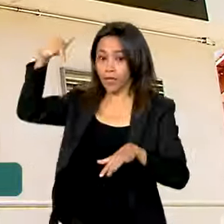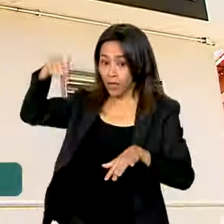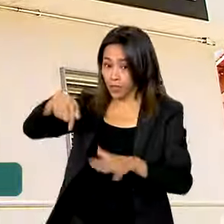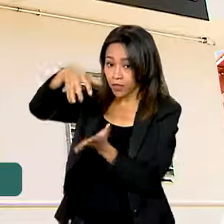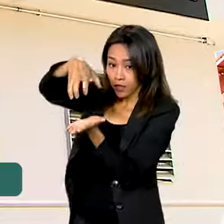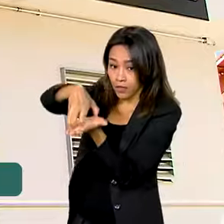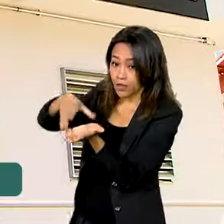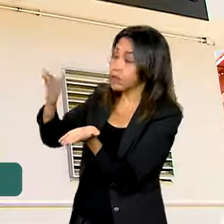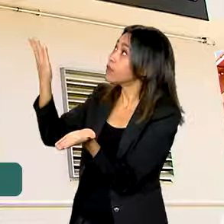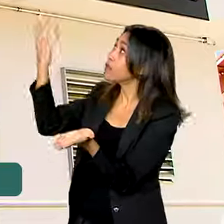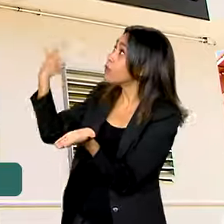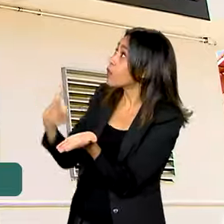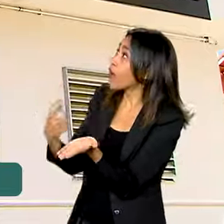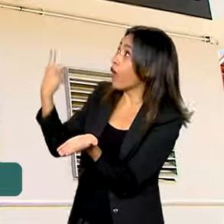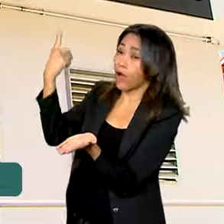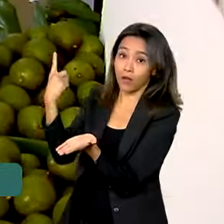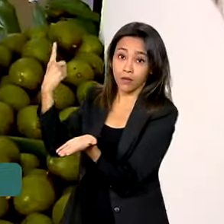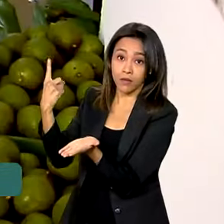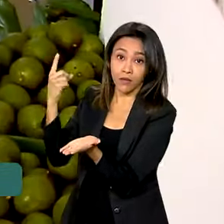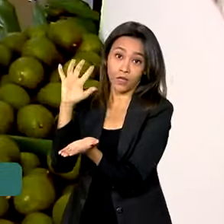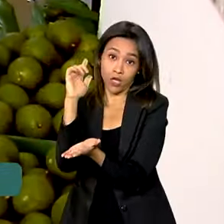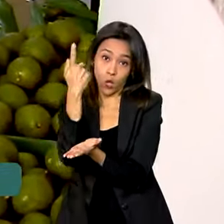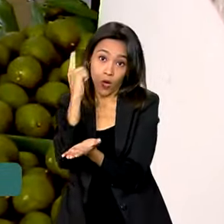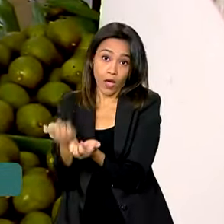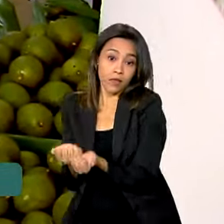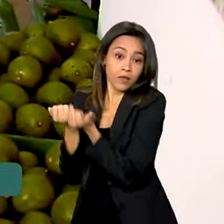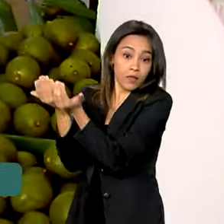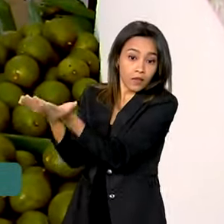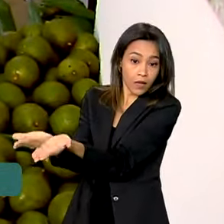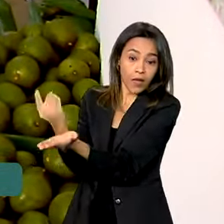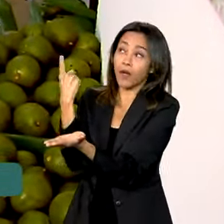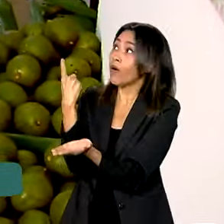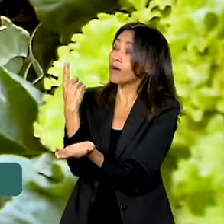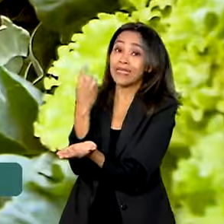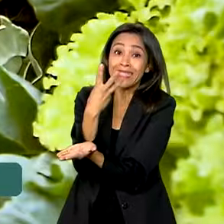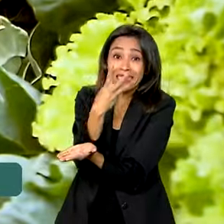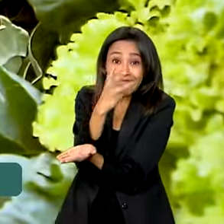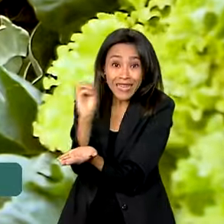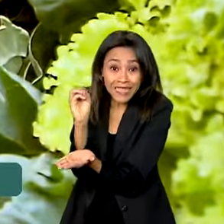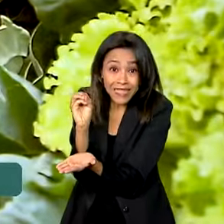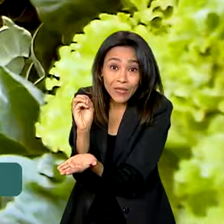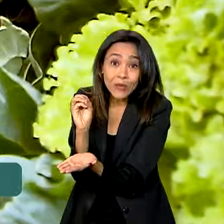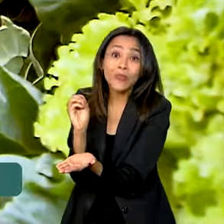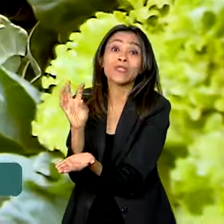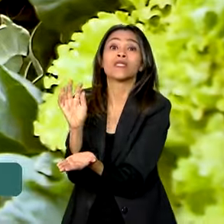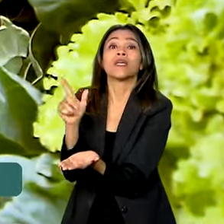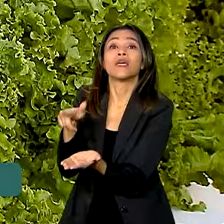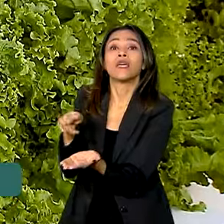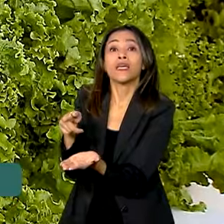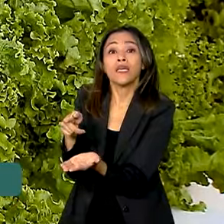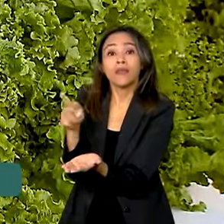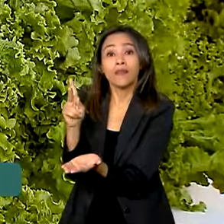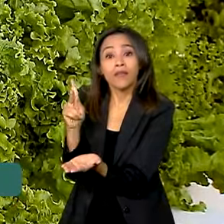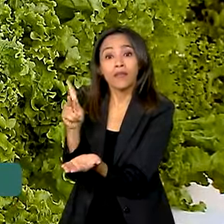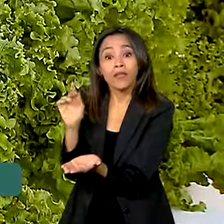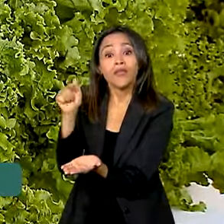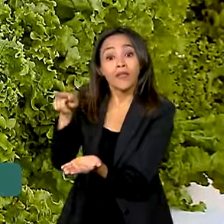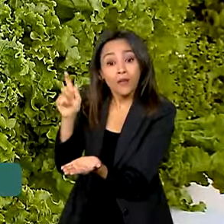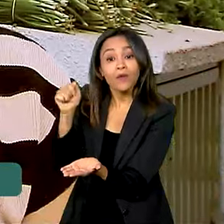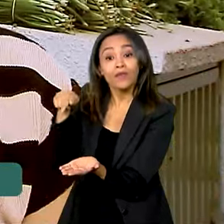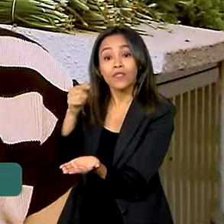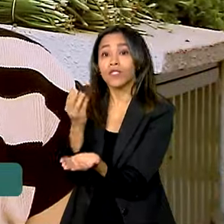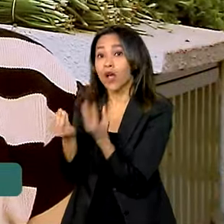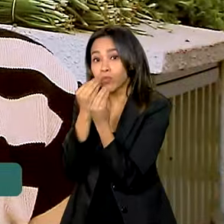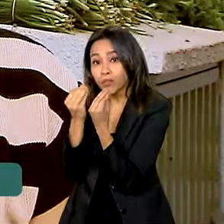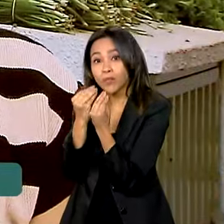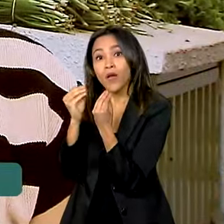referência de assistência social em Goiás, 300 quilos de alimentos. O forte da produção dela são as folhagens.